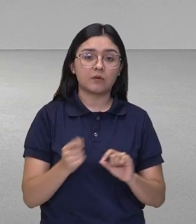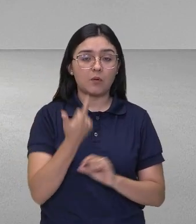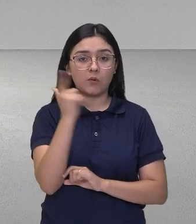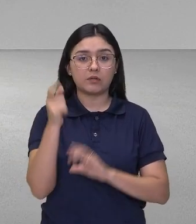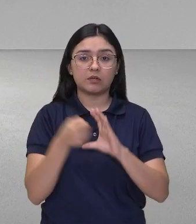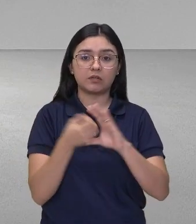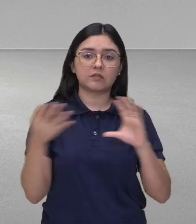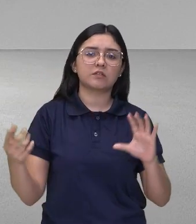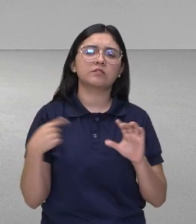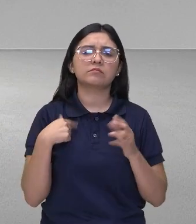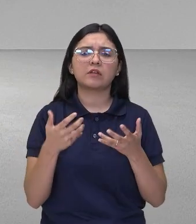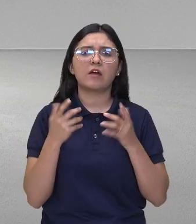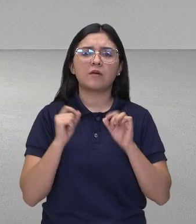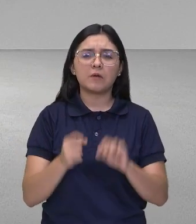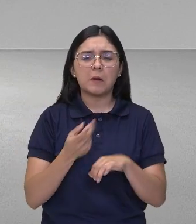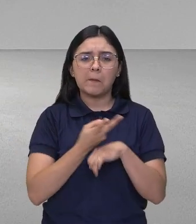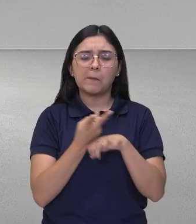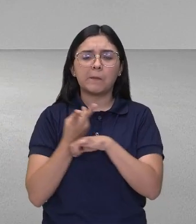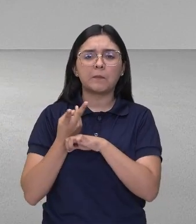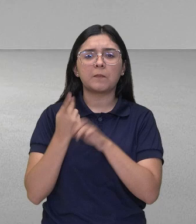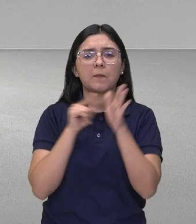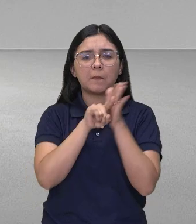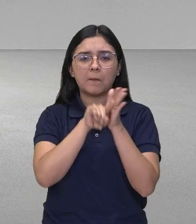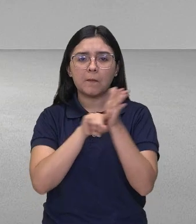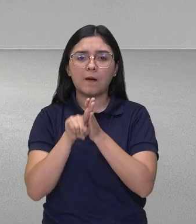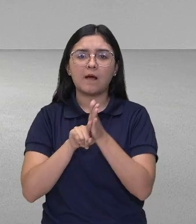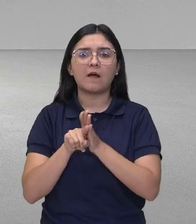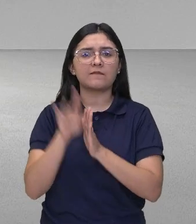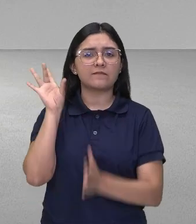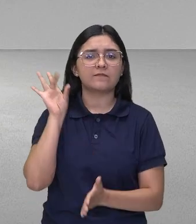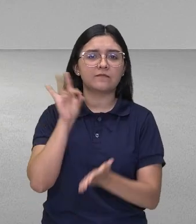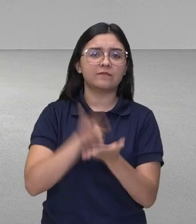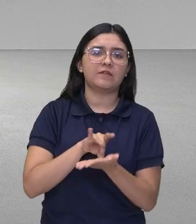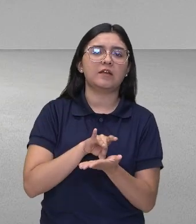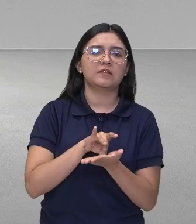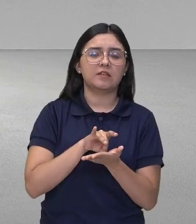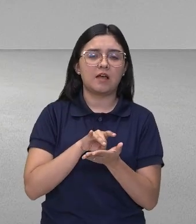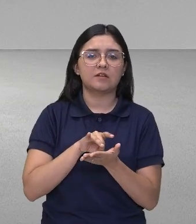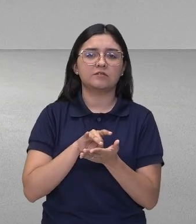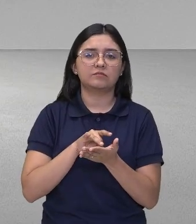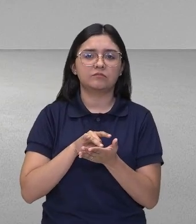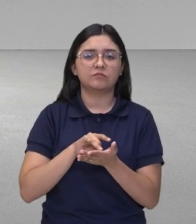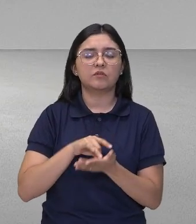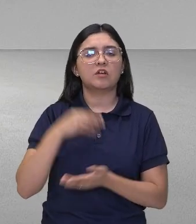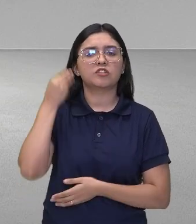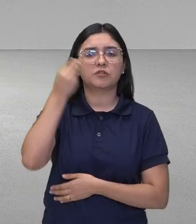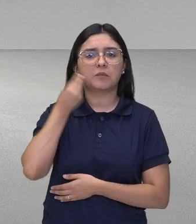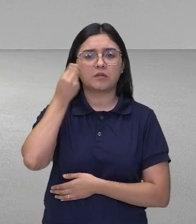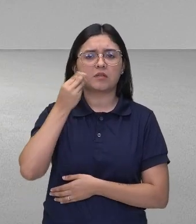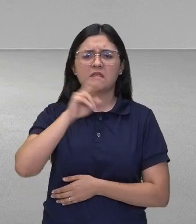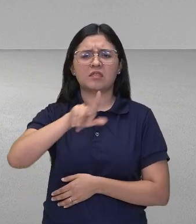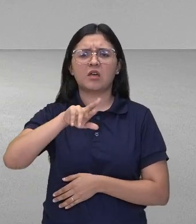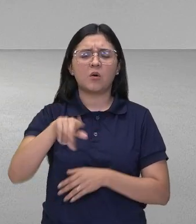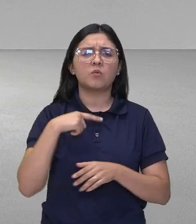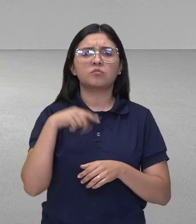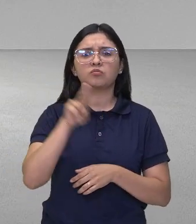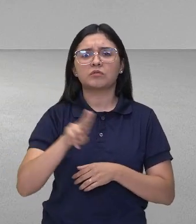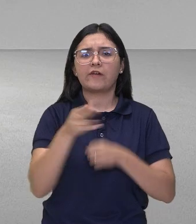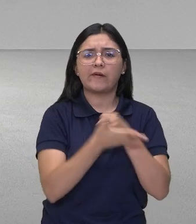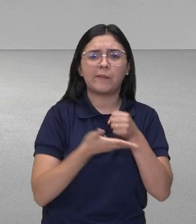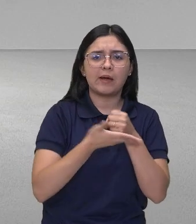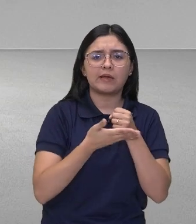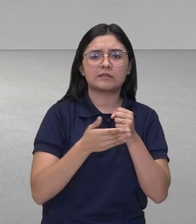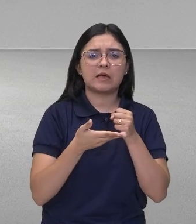a verdade por meio da investigação e da experiência, e não com base em